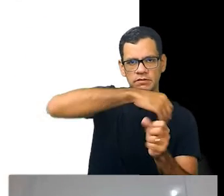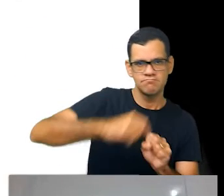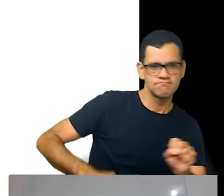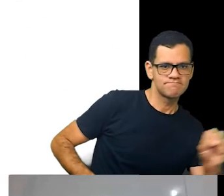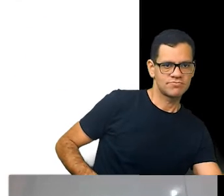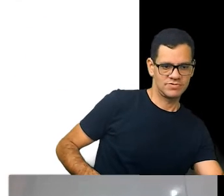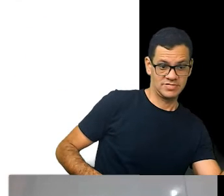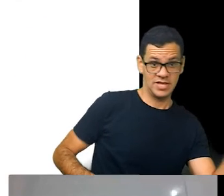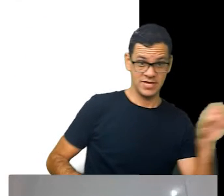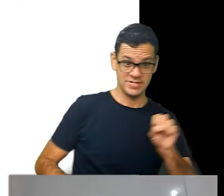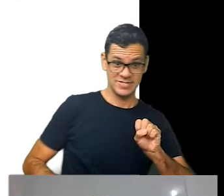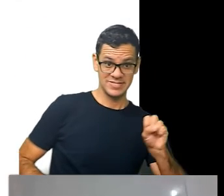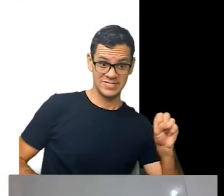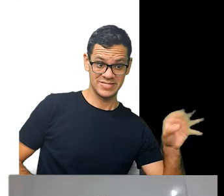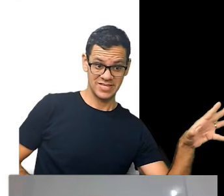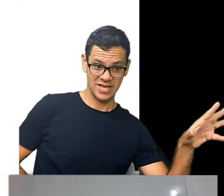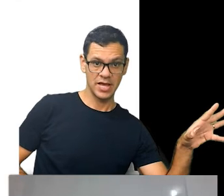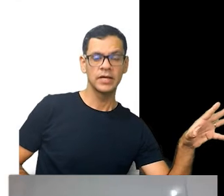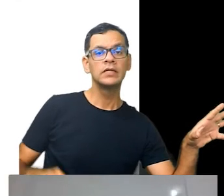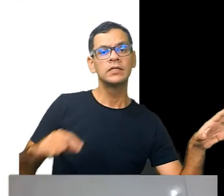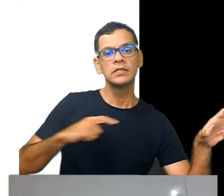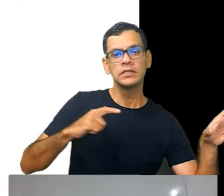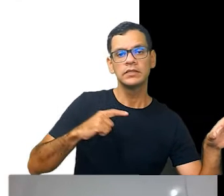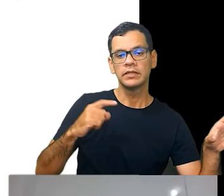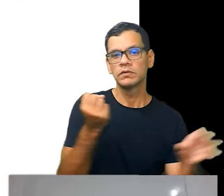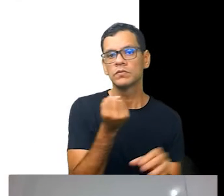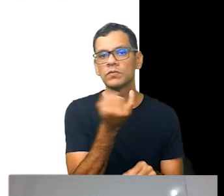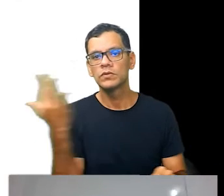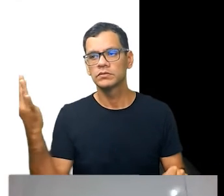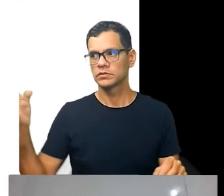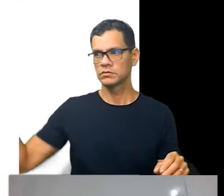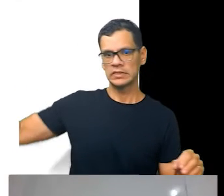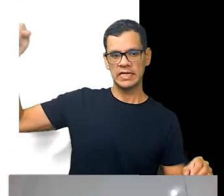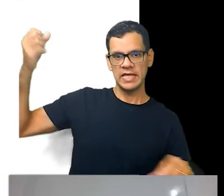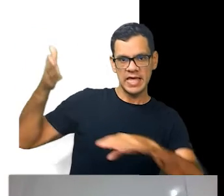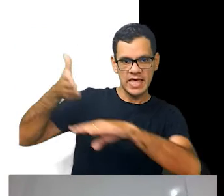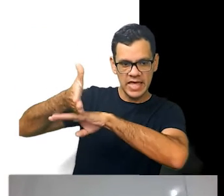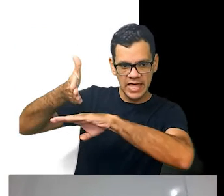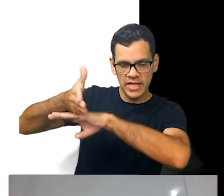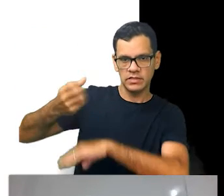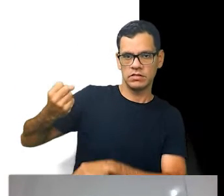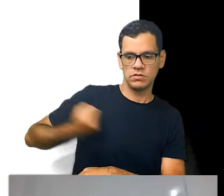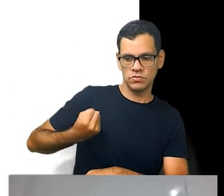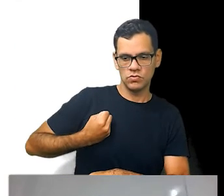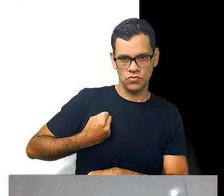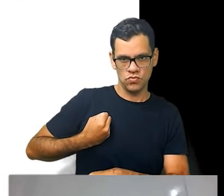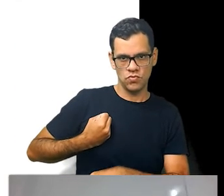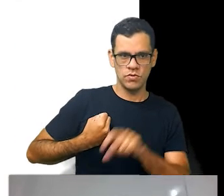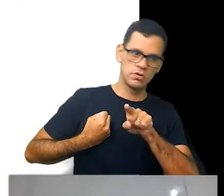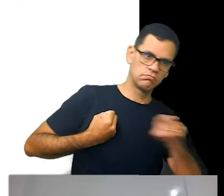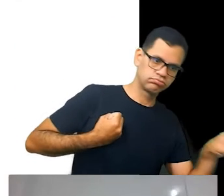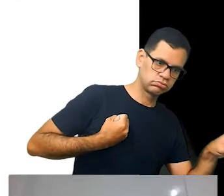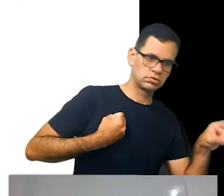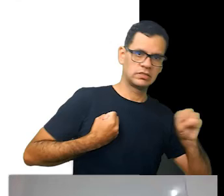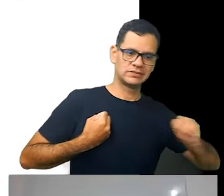são processados ou calculados. Os números que saem da máquina são dados em função dos números